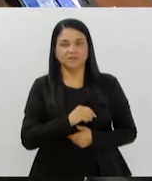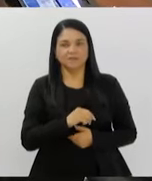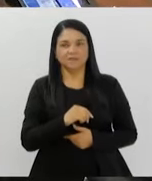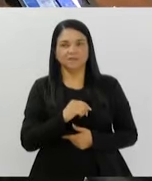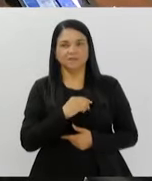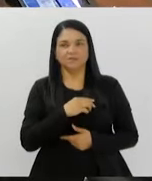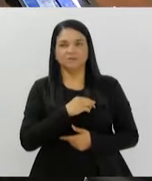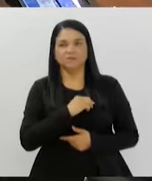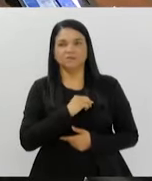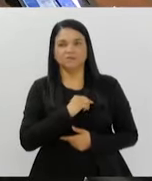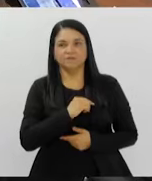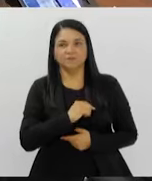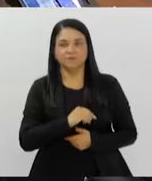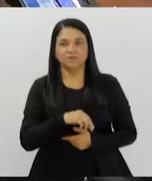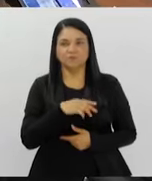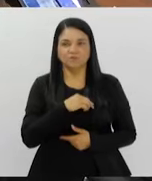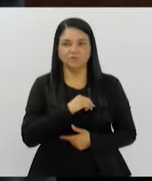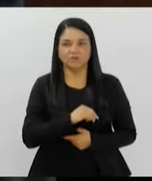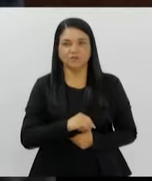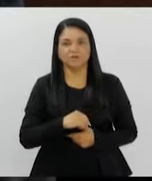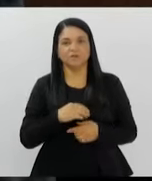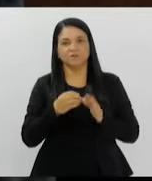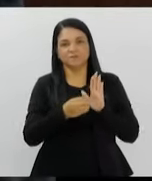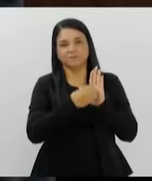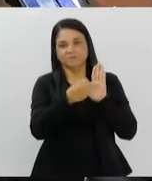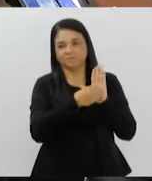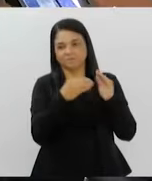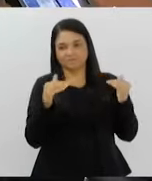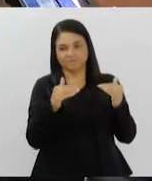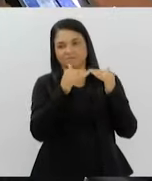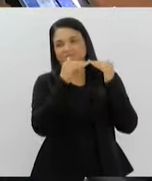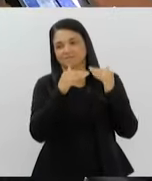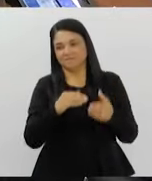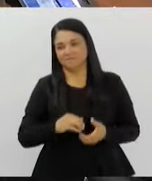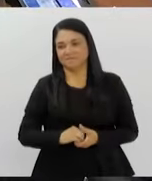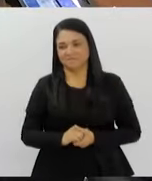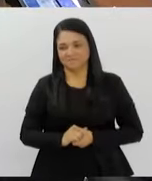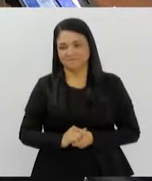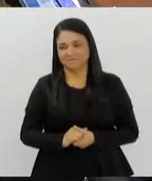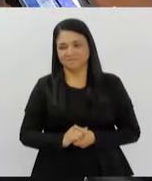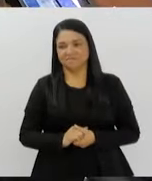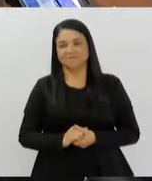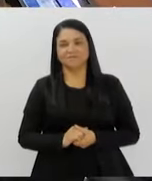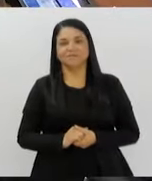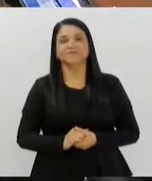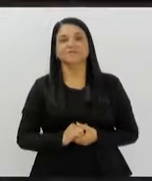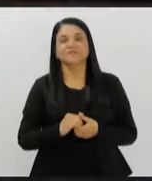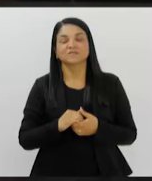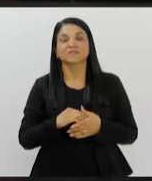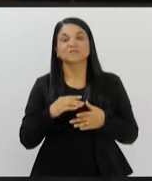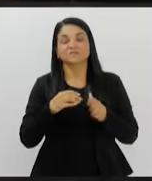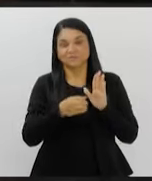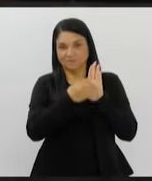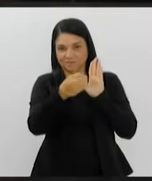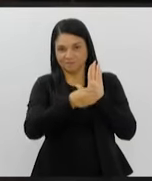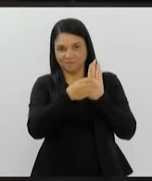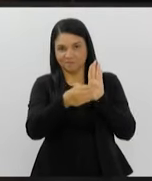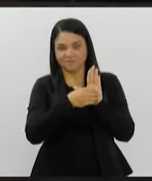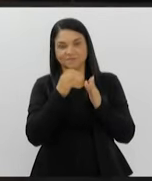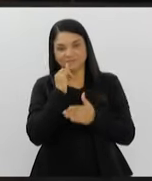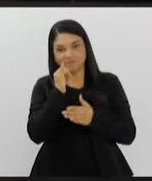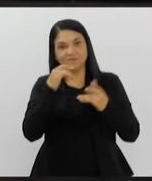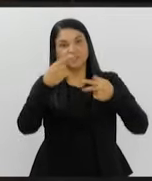Parecer favorável, presidente. Obrigado, deputado. com os pareceres emitidos em